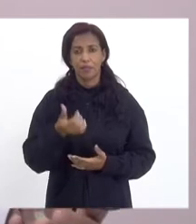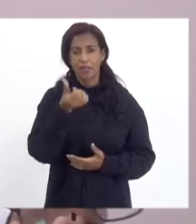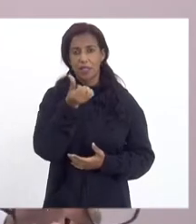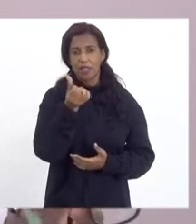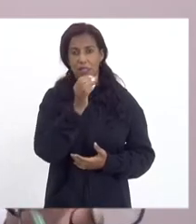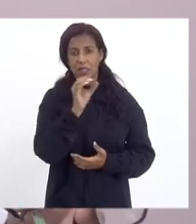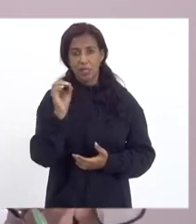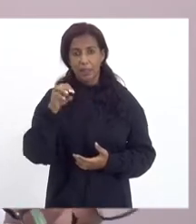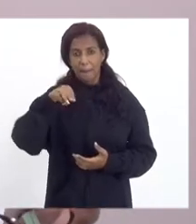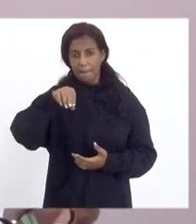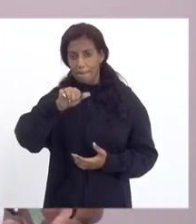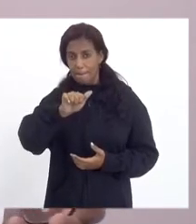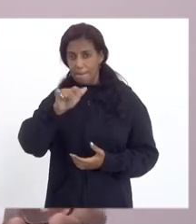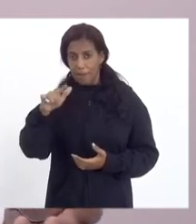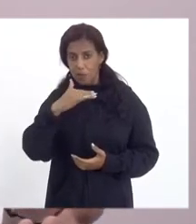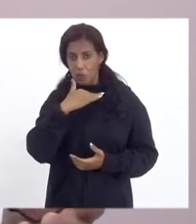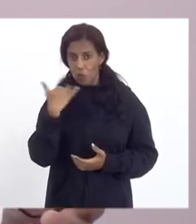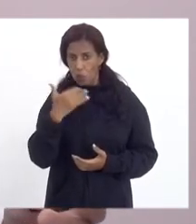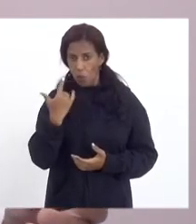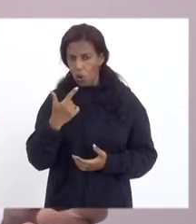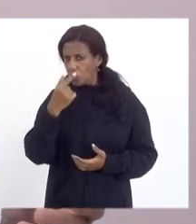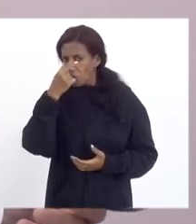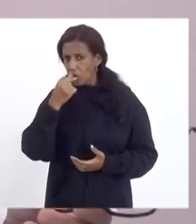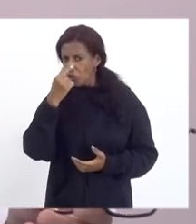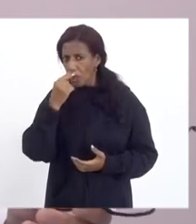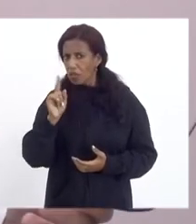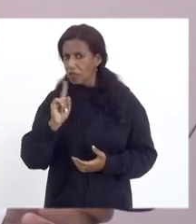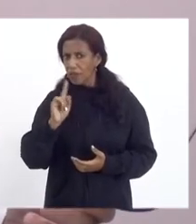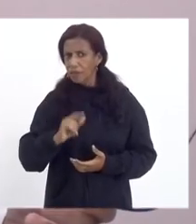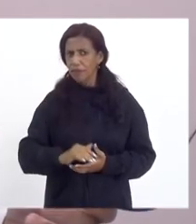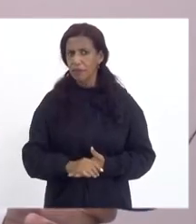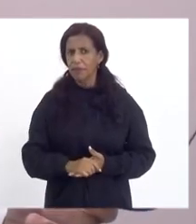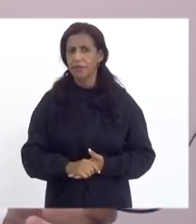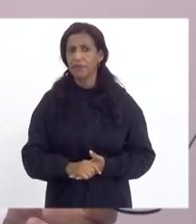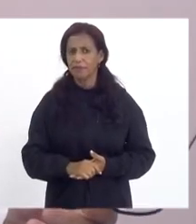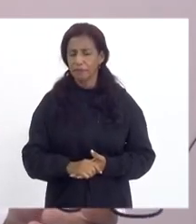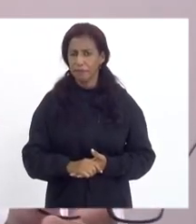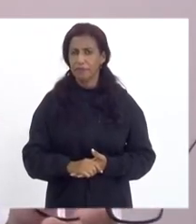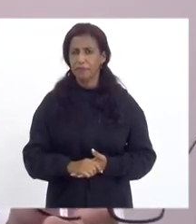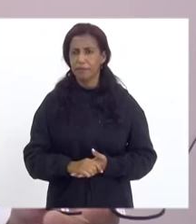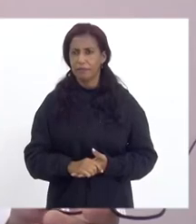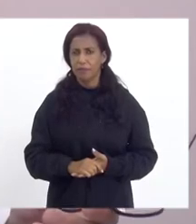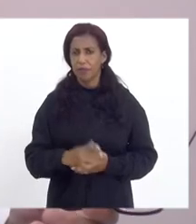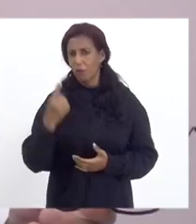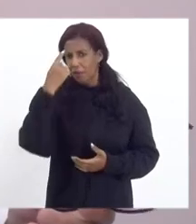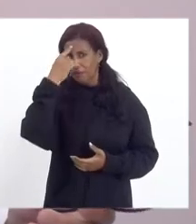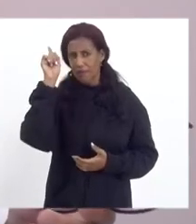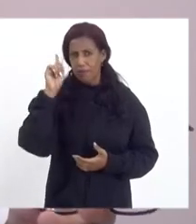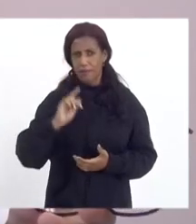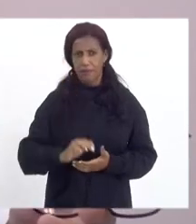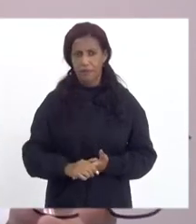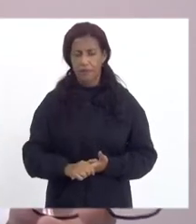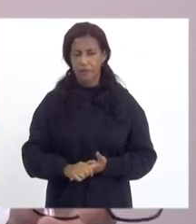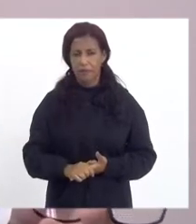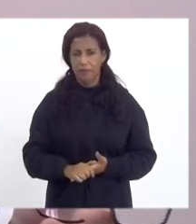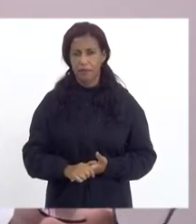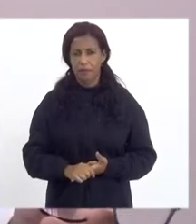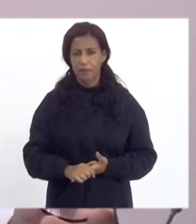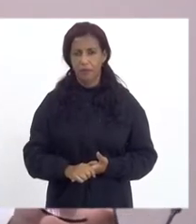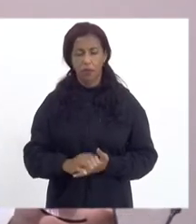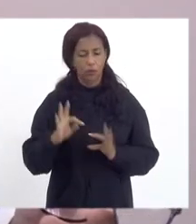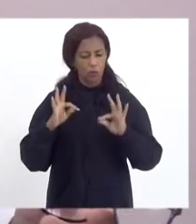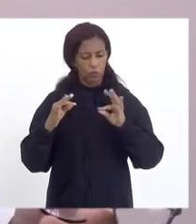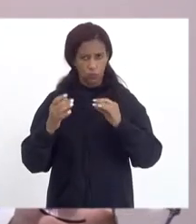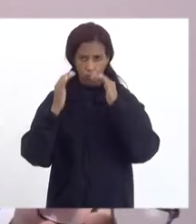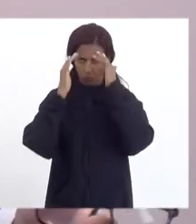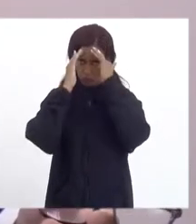600 mil mortes não morreram de gripezinha. Ponto. Isso não é invenção. Com todo